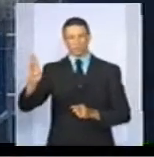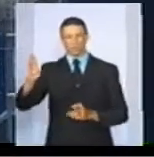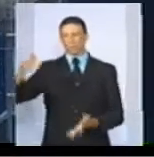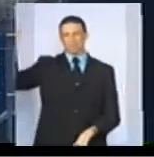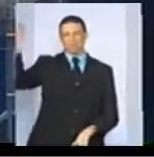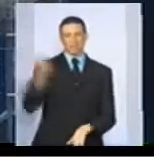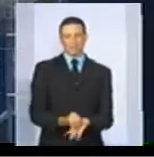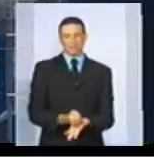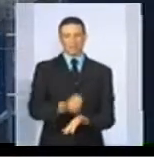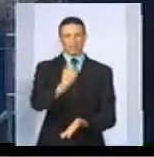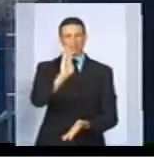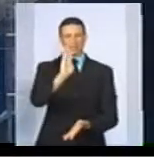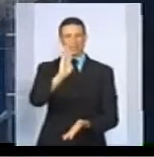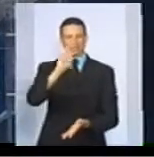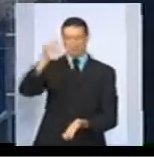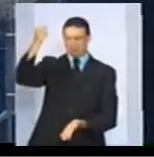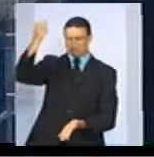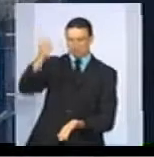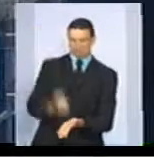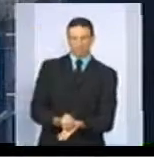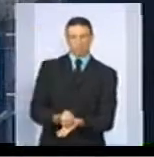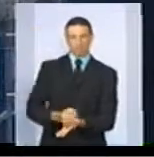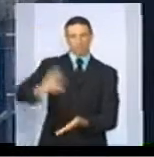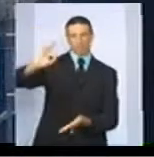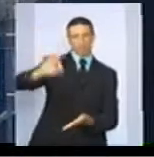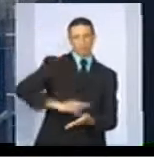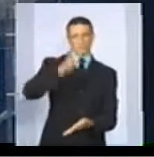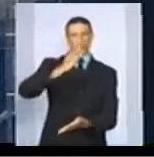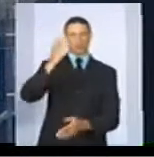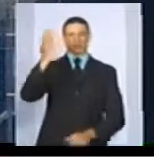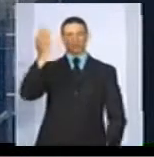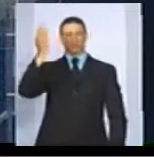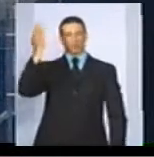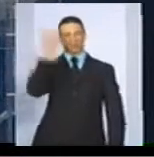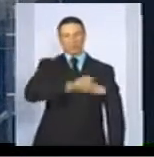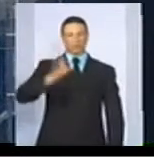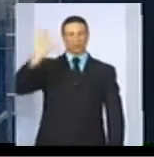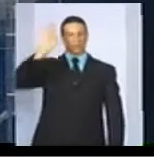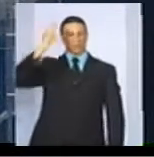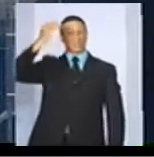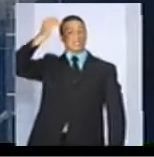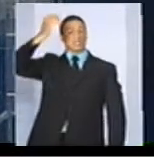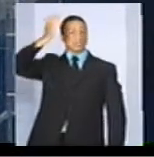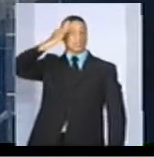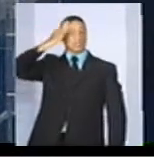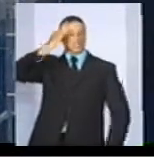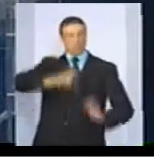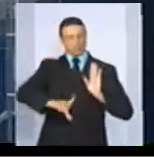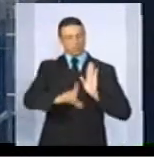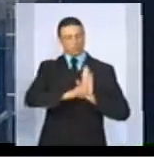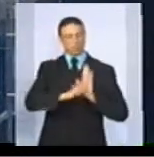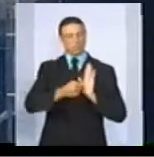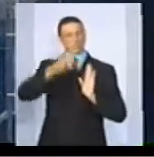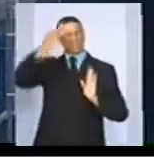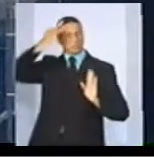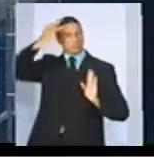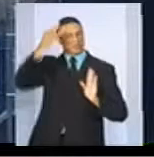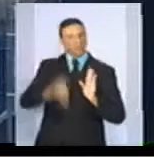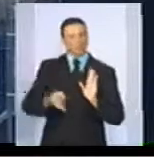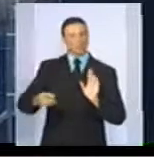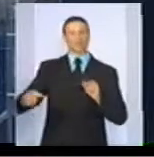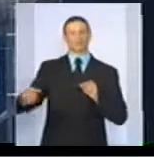Barão e aí confirmava o seu ato mas com a consciência se estava ou não de acordo com as